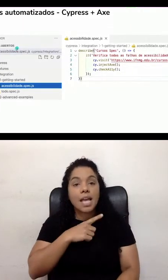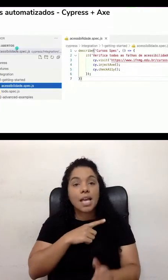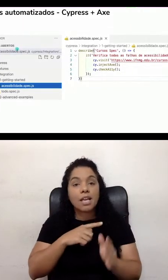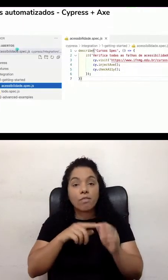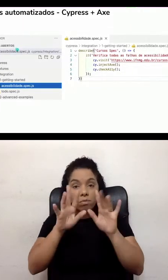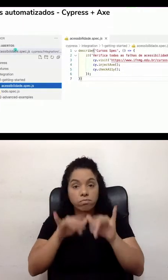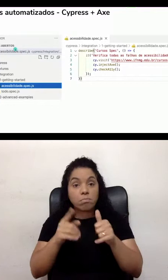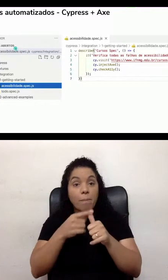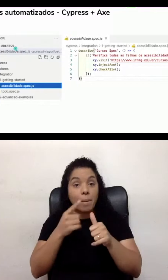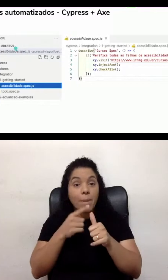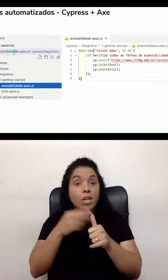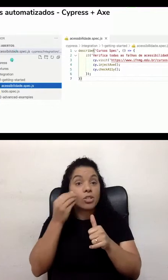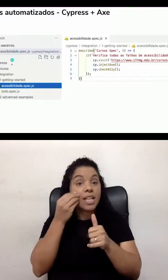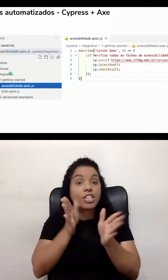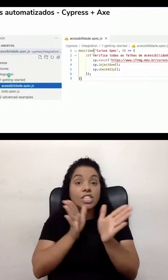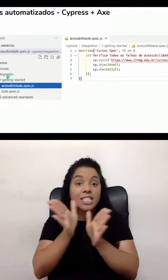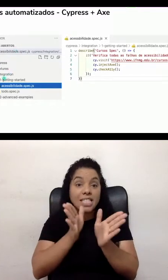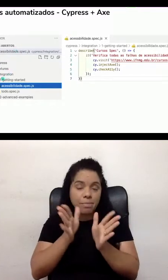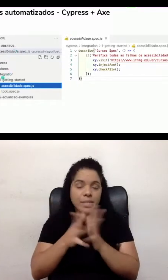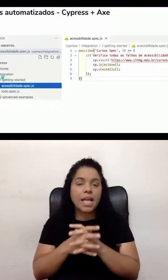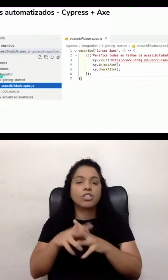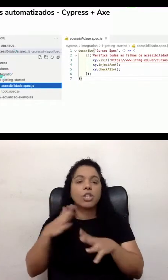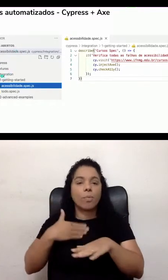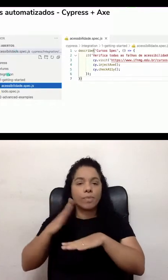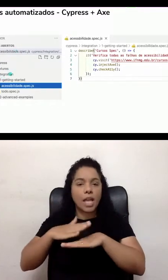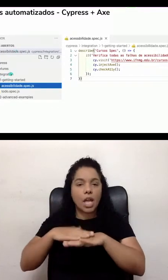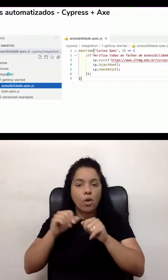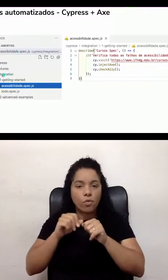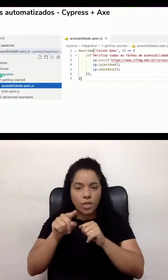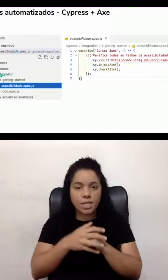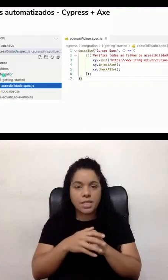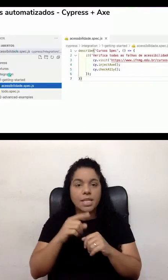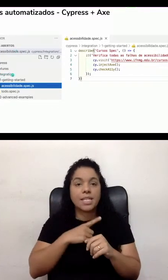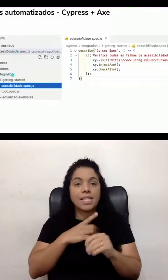primeiro teste de acessibilidade. Então, o que eu fiz? Ele já traz essa